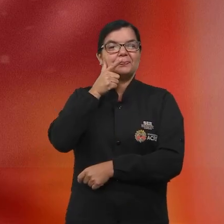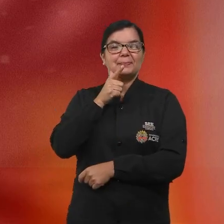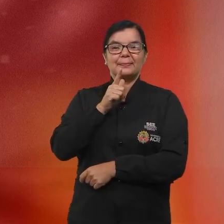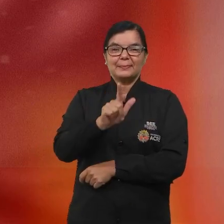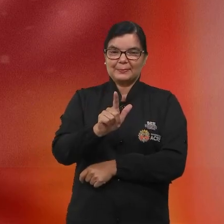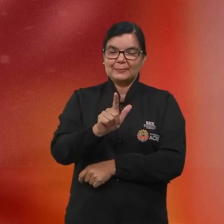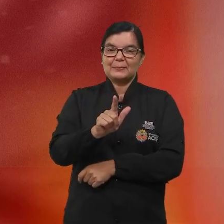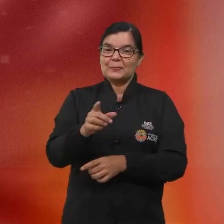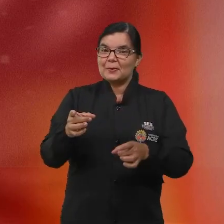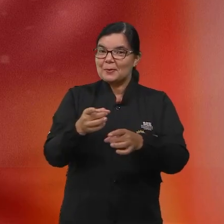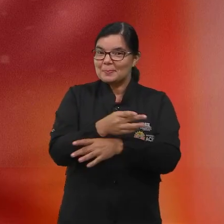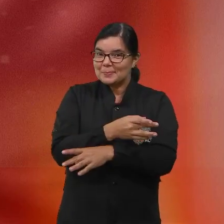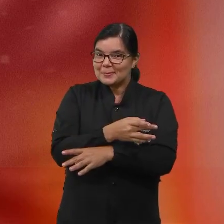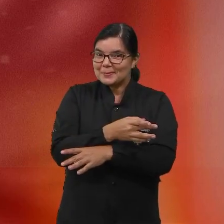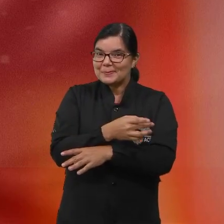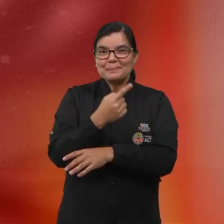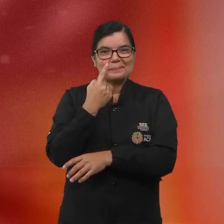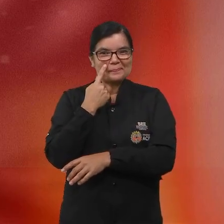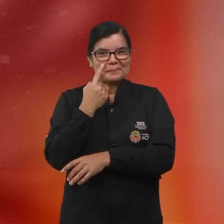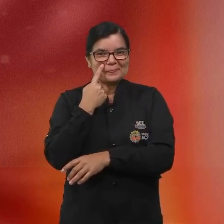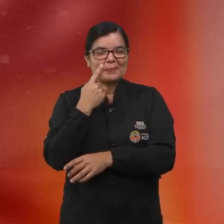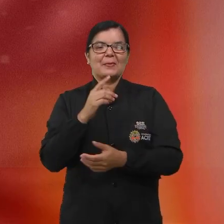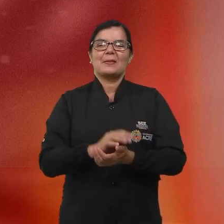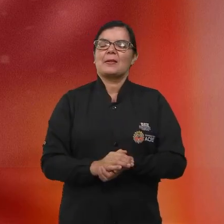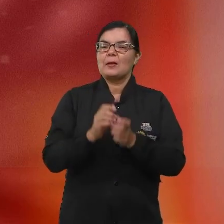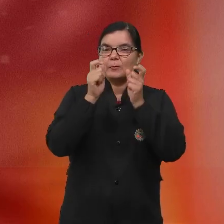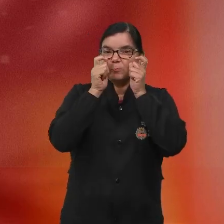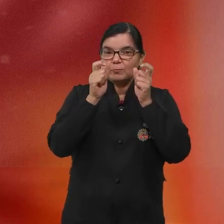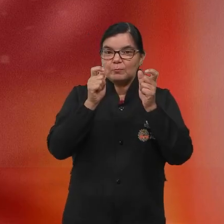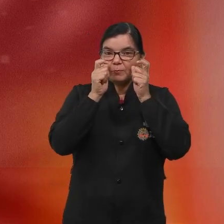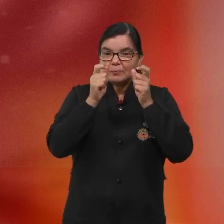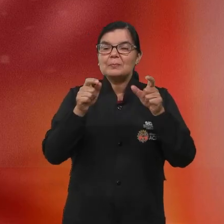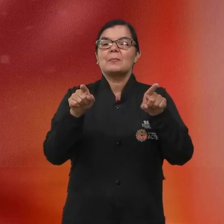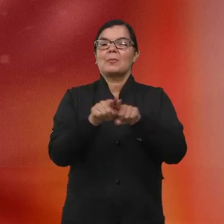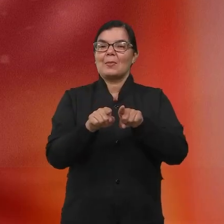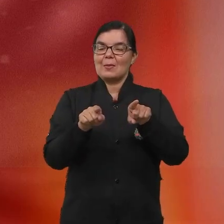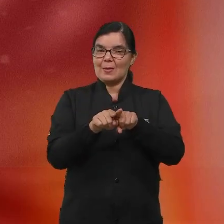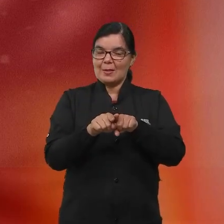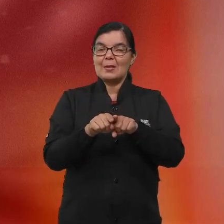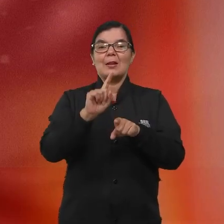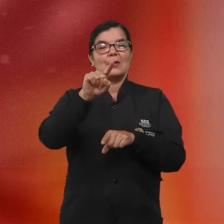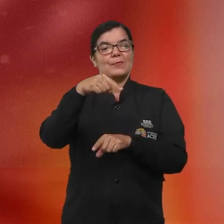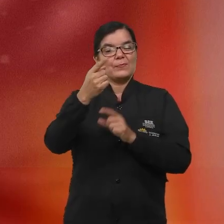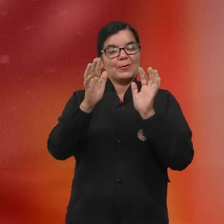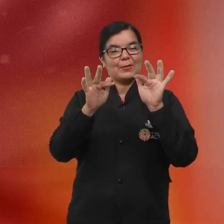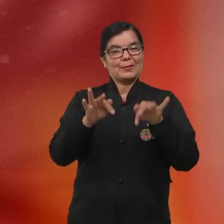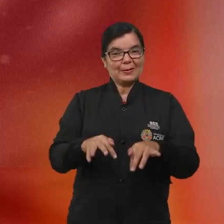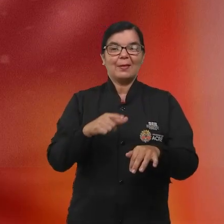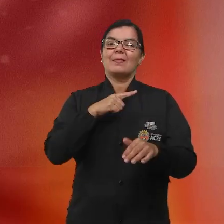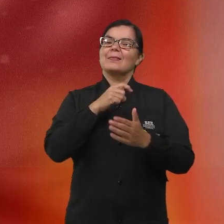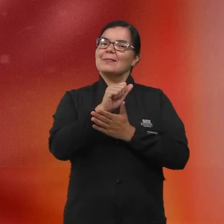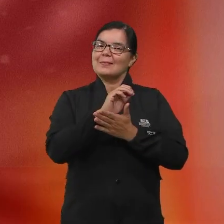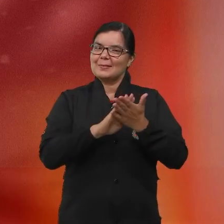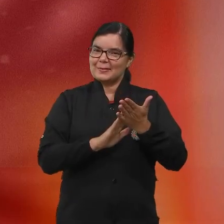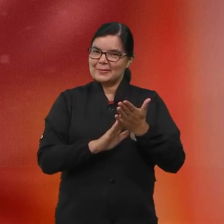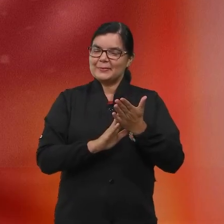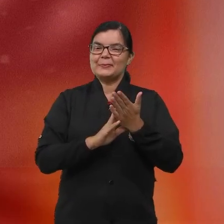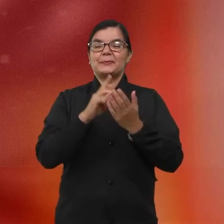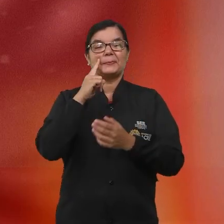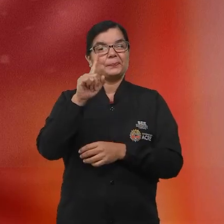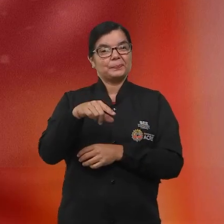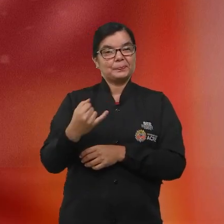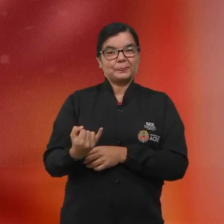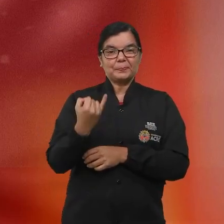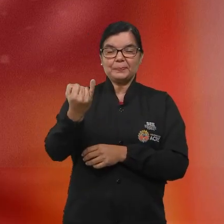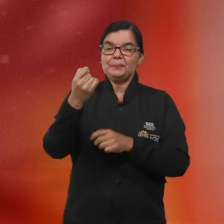conquistas. Prontos aí para dar o play? Então preste bem atenção, porque ao final da nossa aula a gente tem atividade. Então é